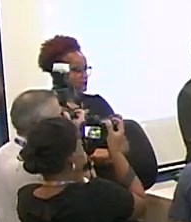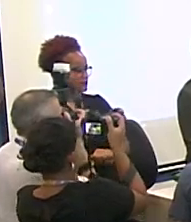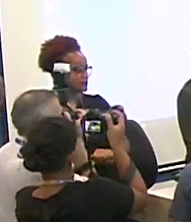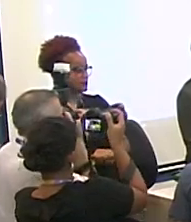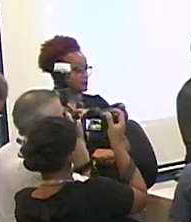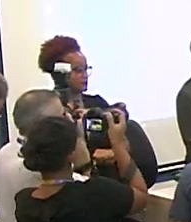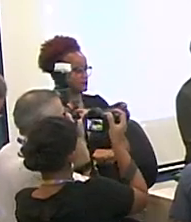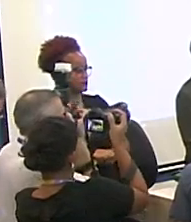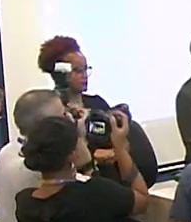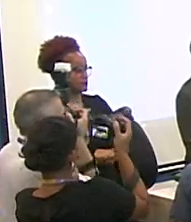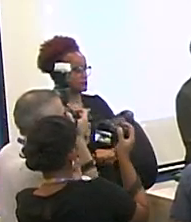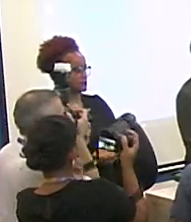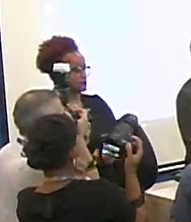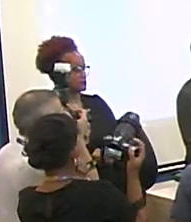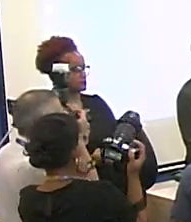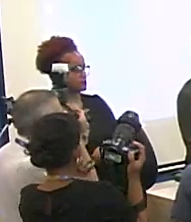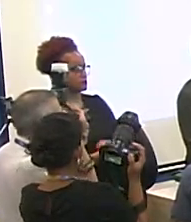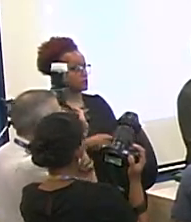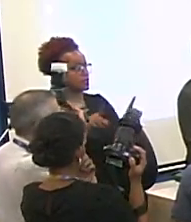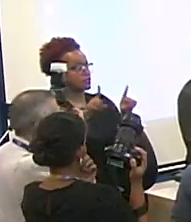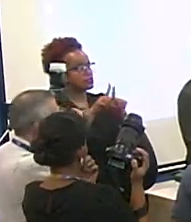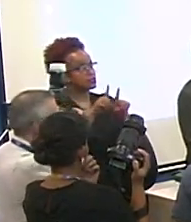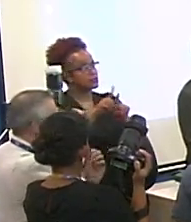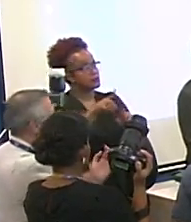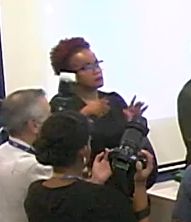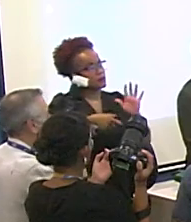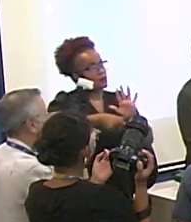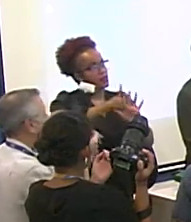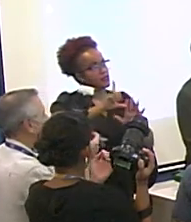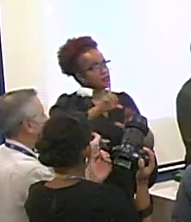Ah, sim, nós gostaríamos de passar um vídeo.